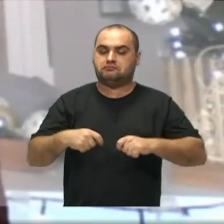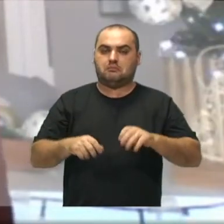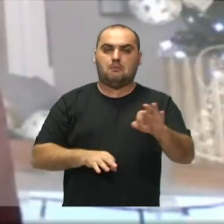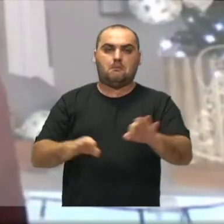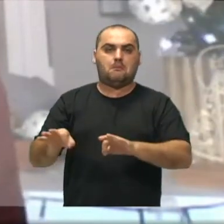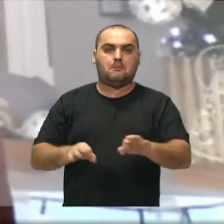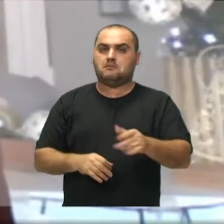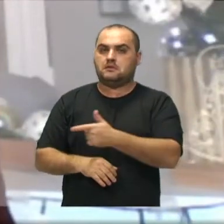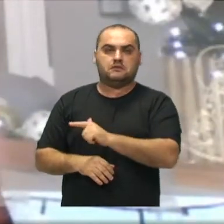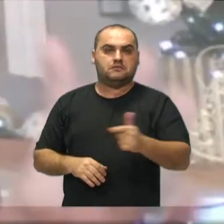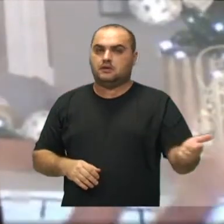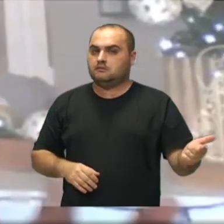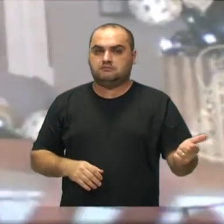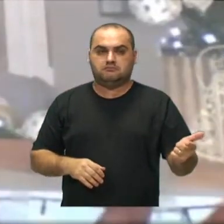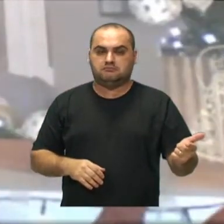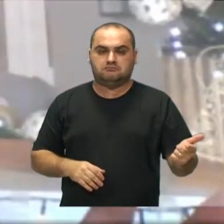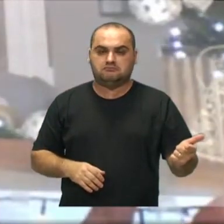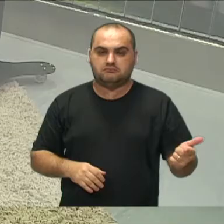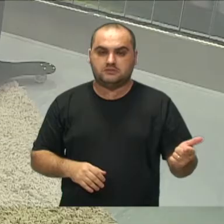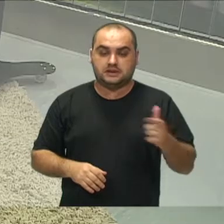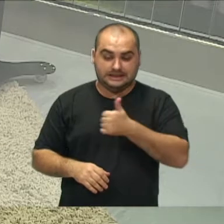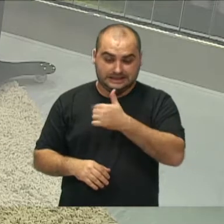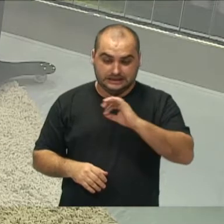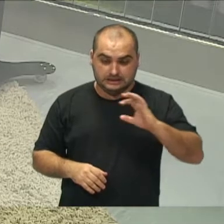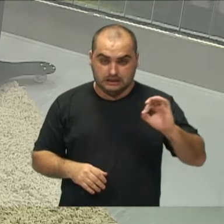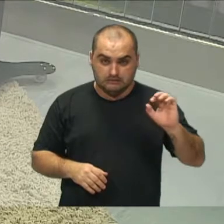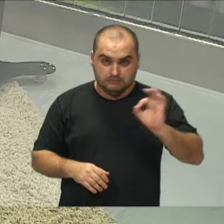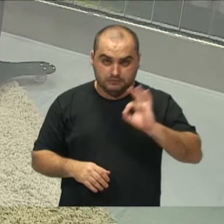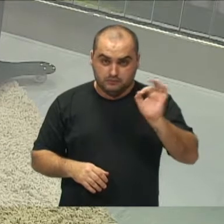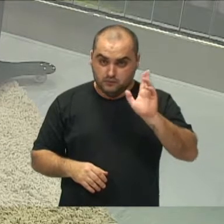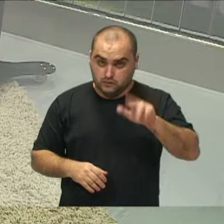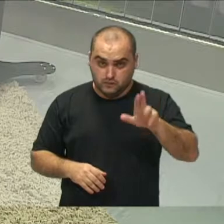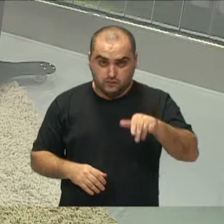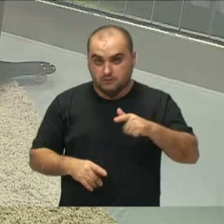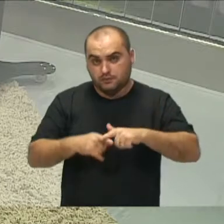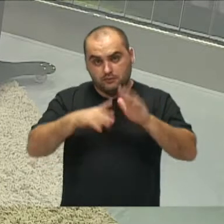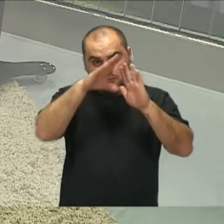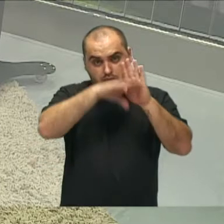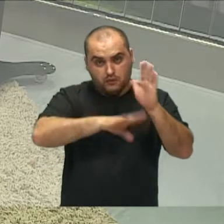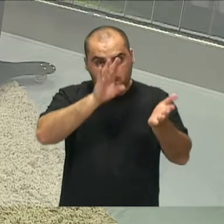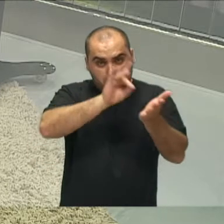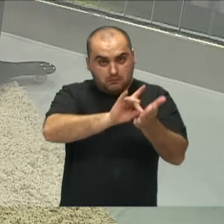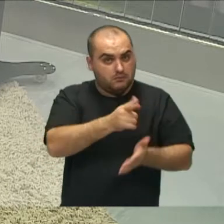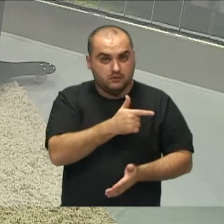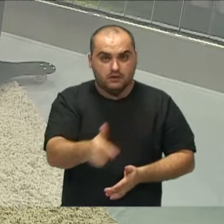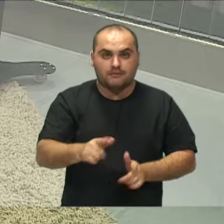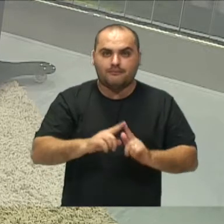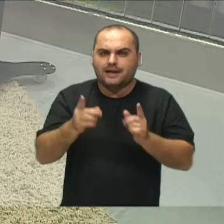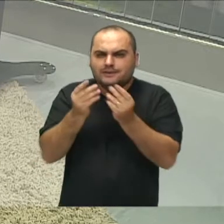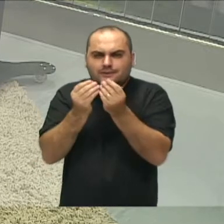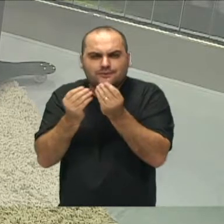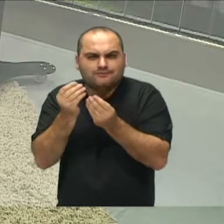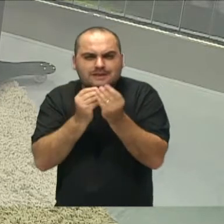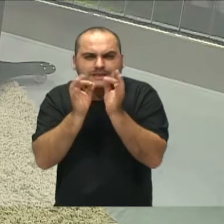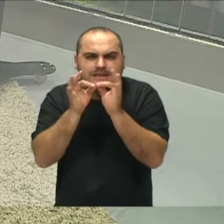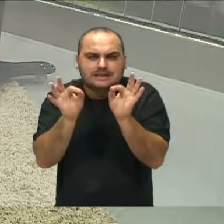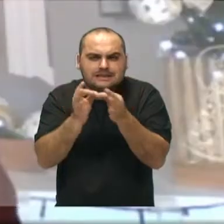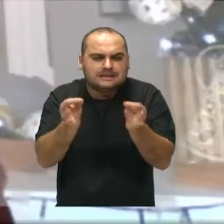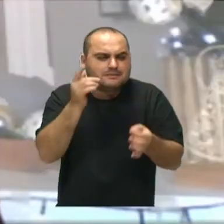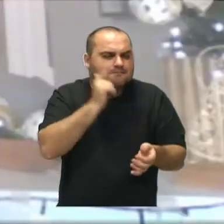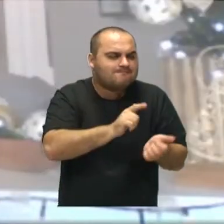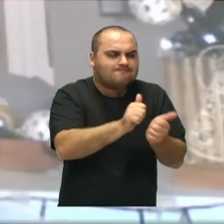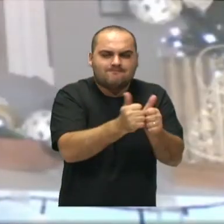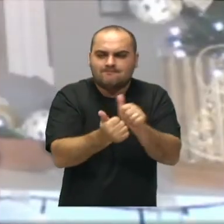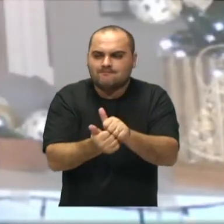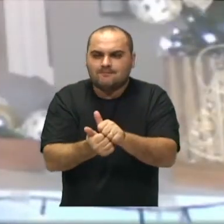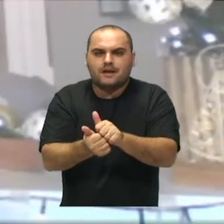preparados quanto deveríamos. 100% nós nunca estaremos, porque não tem um protocolo oficial. Mas essas coisinhas que são simples para poder ir adaptando, essas